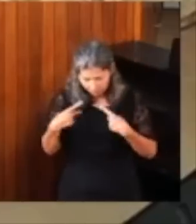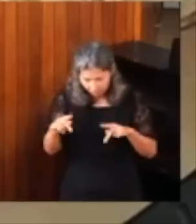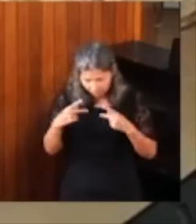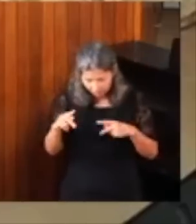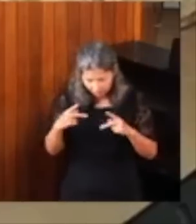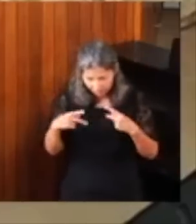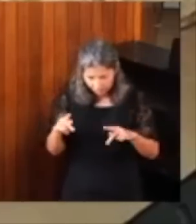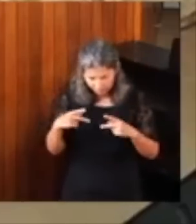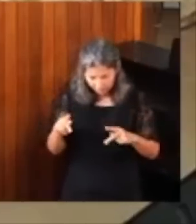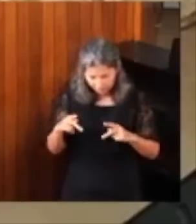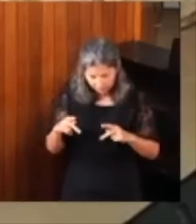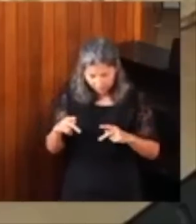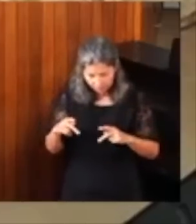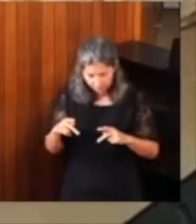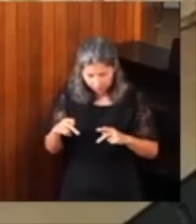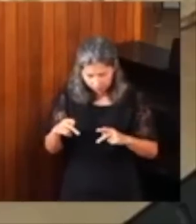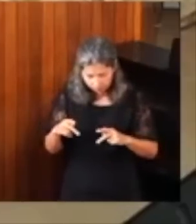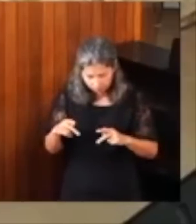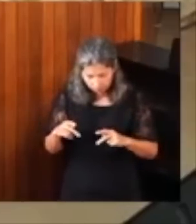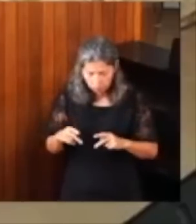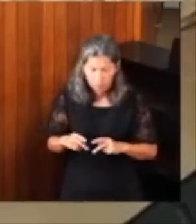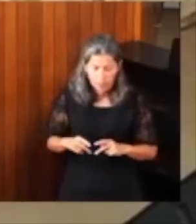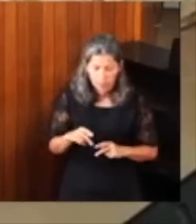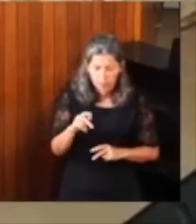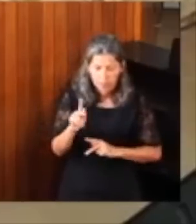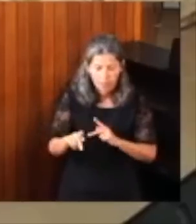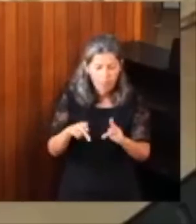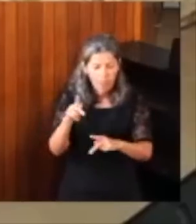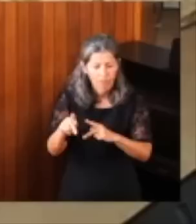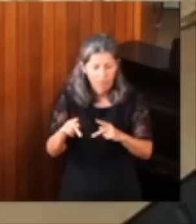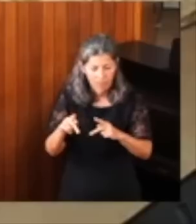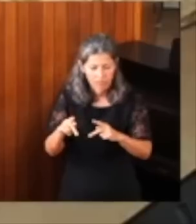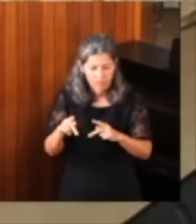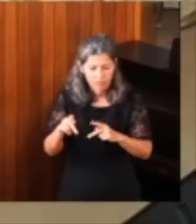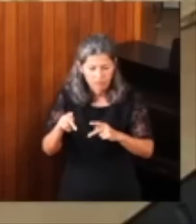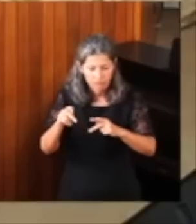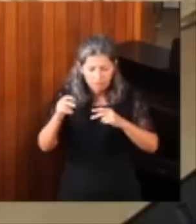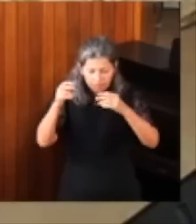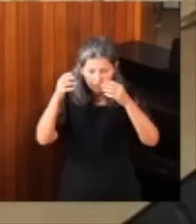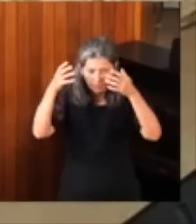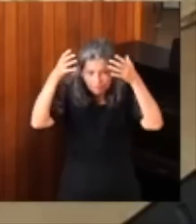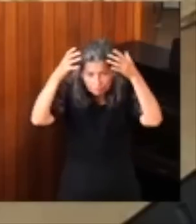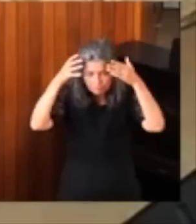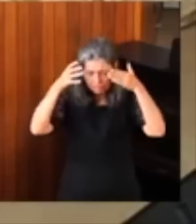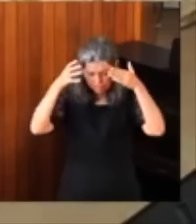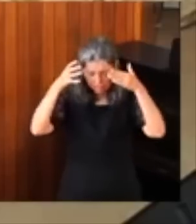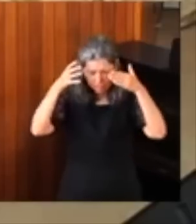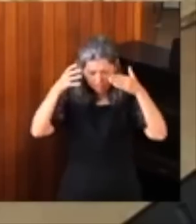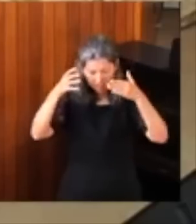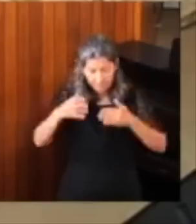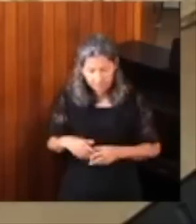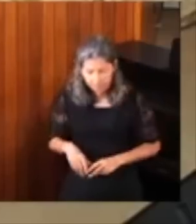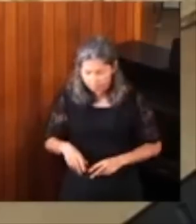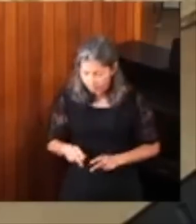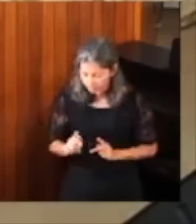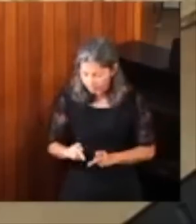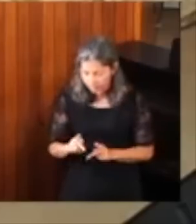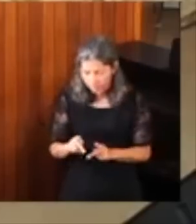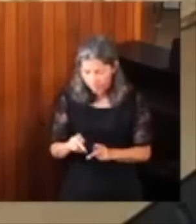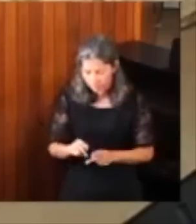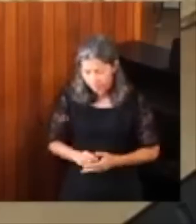línguas e reis. Olha aqui, gente, que coisa linda, né? Eles ainda tinham uma missão, depois de passar pelo desapontamento.